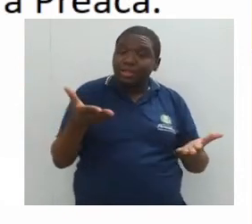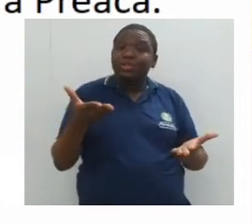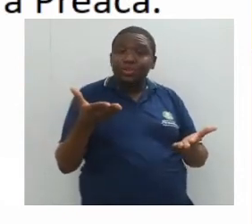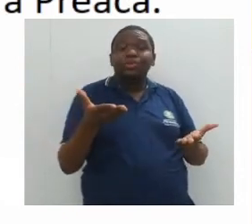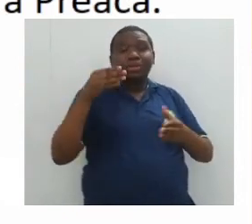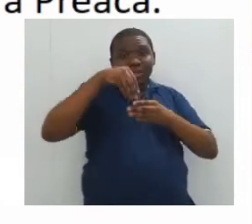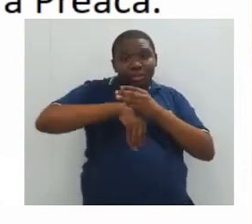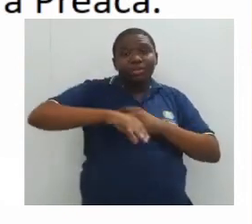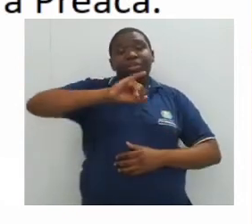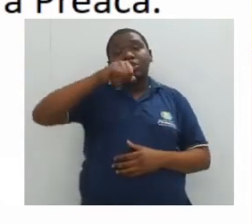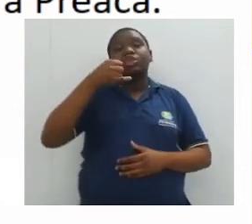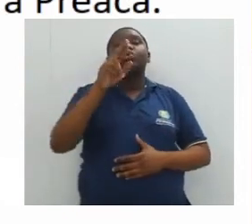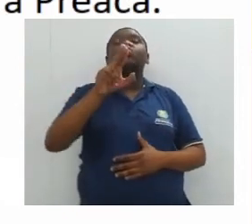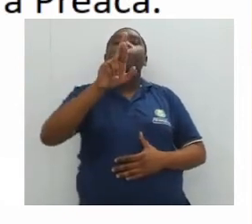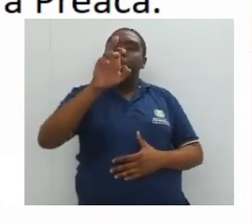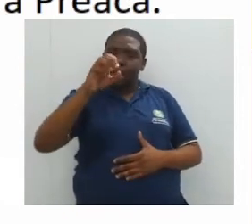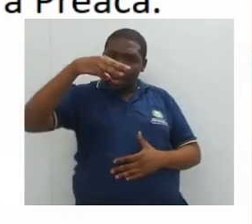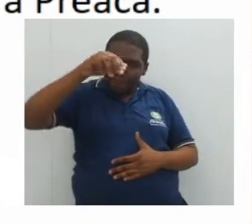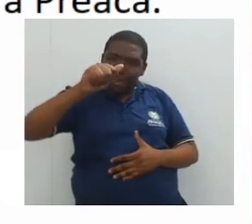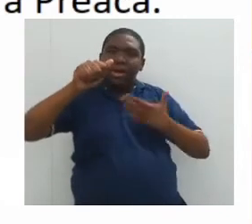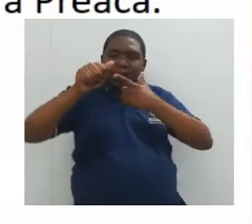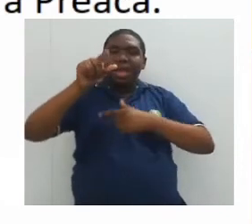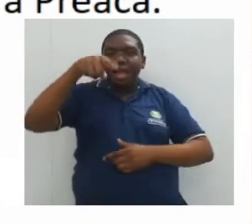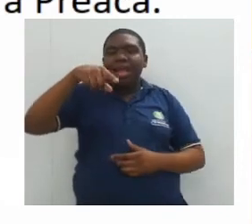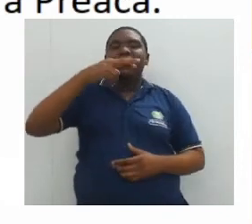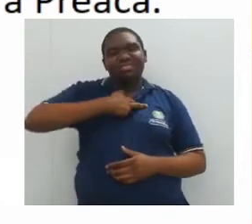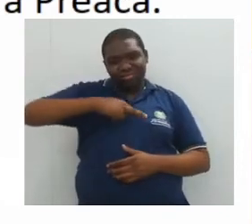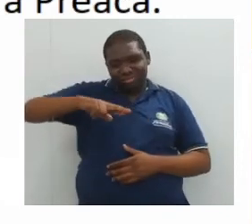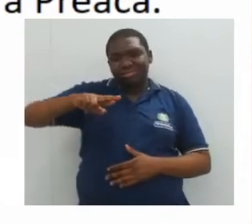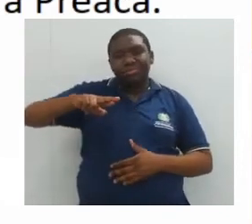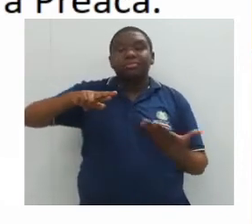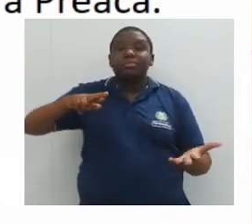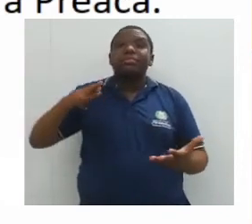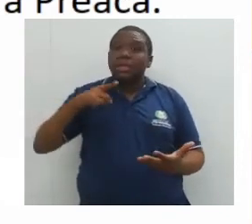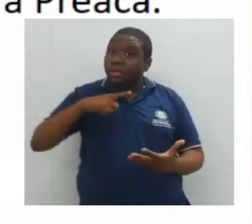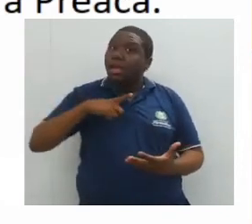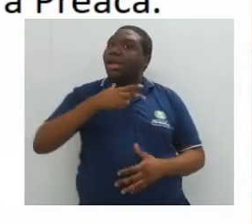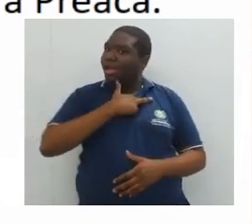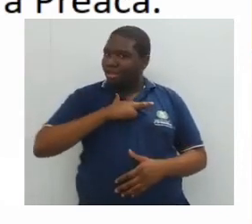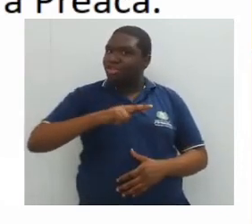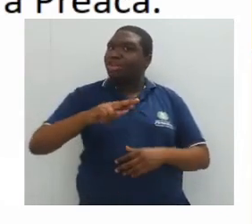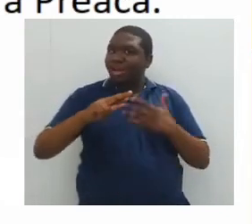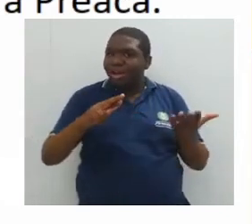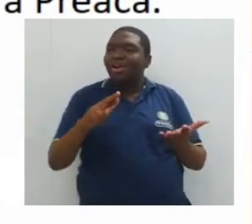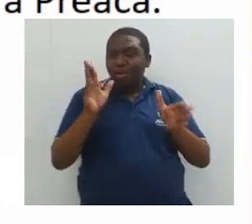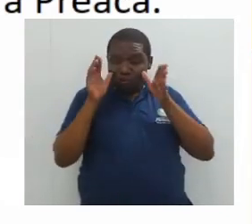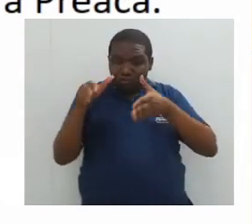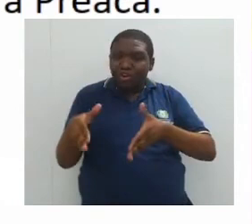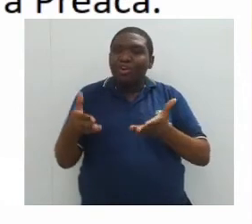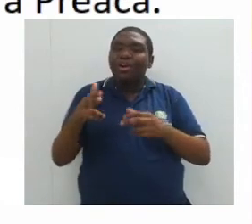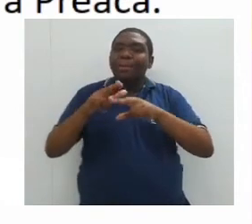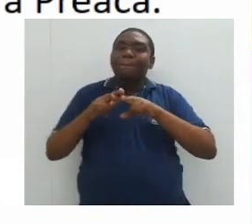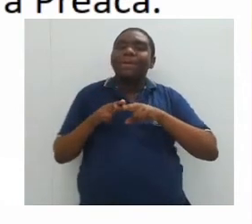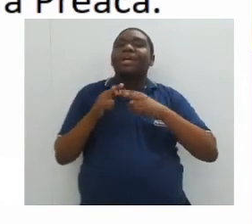da Jurema Sagrada, que é justamente onde ele vai buscar essa religiosidade, através